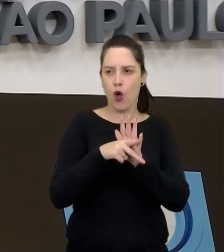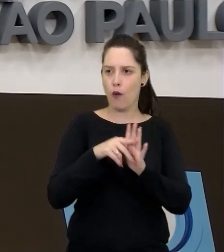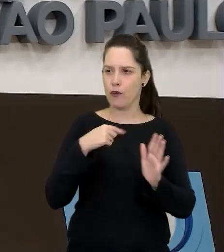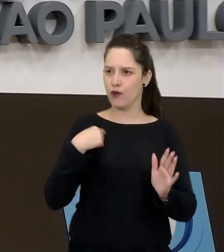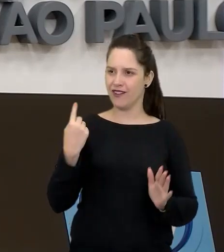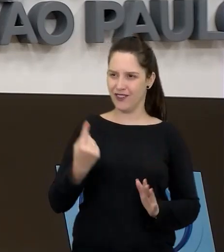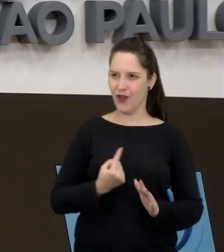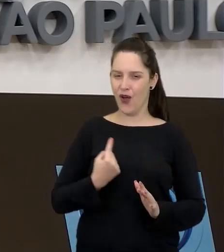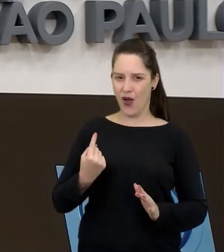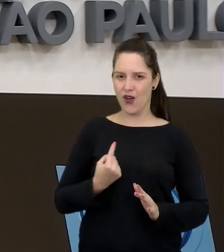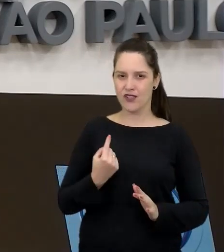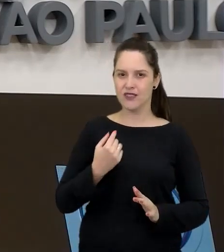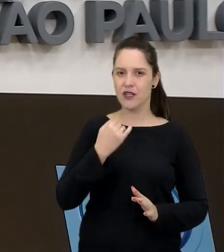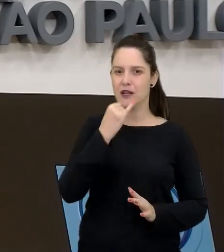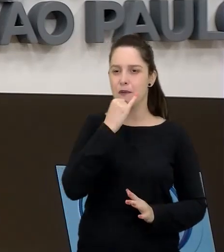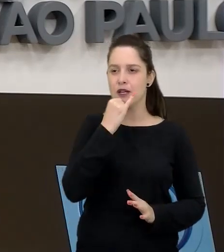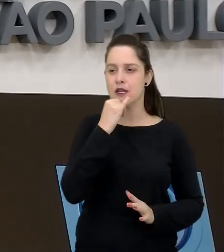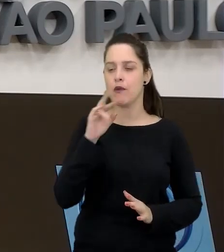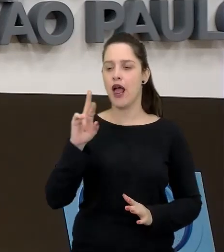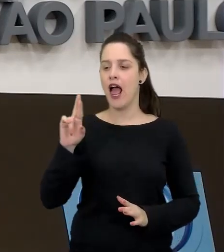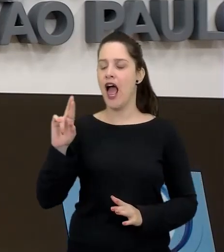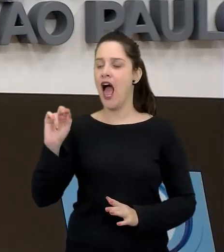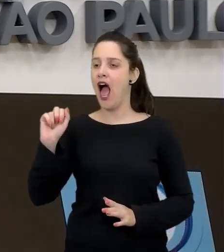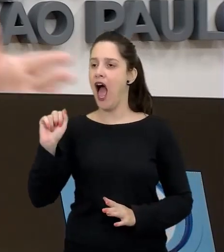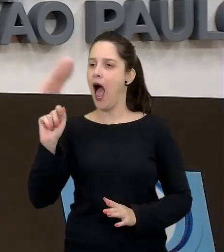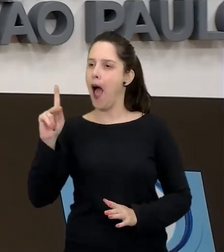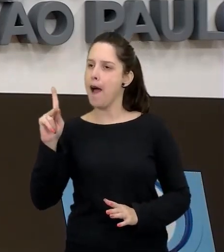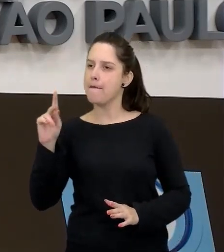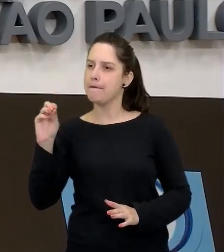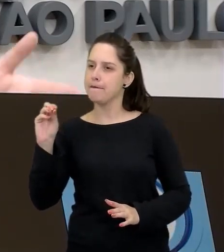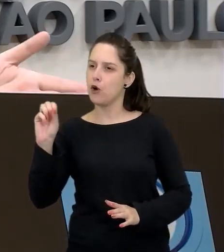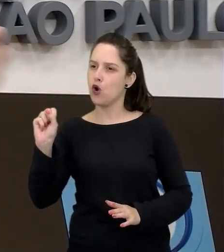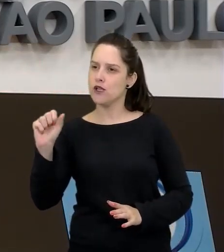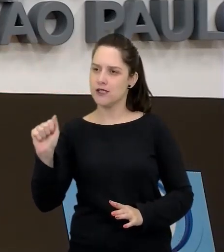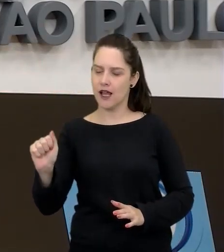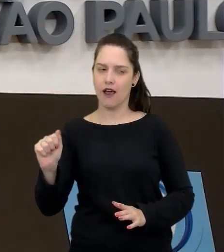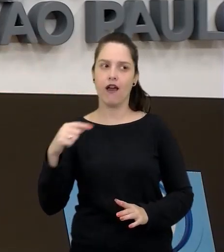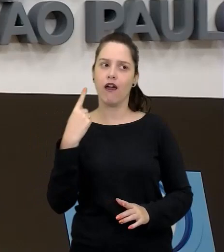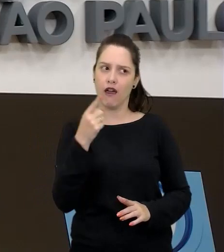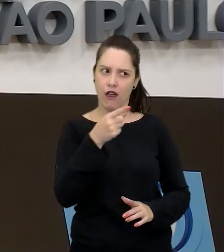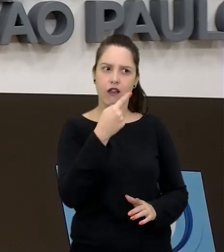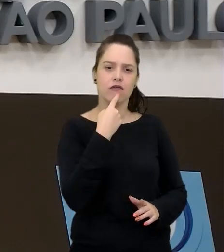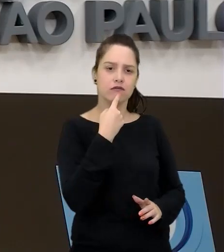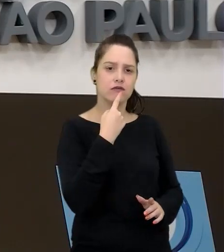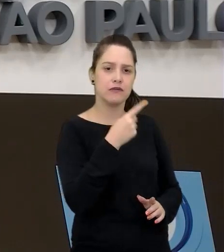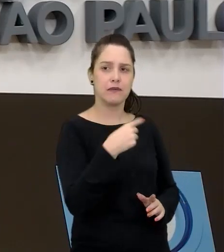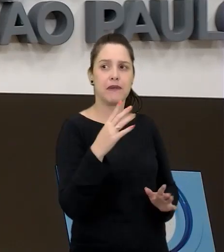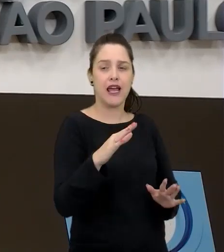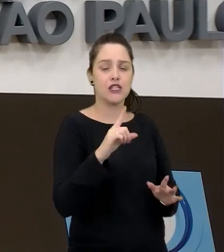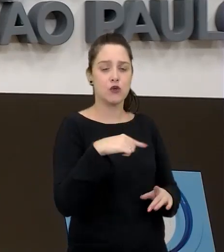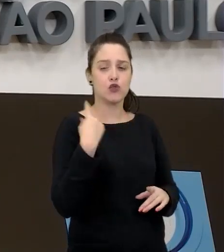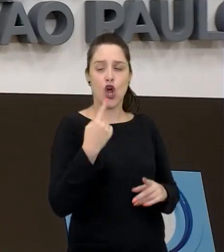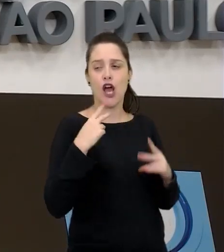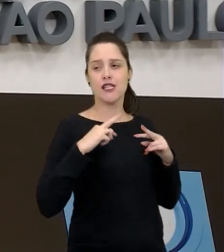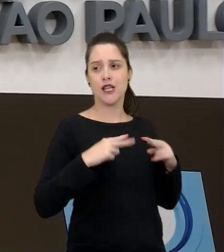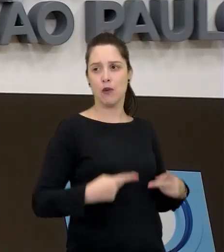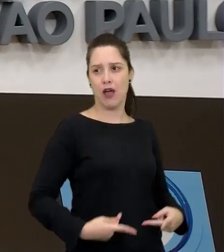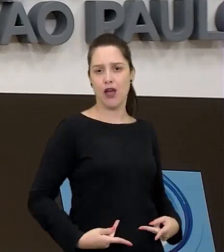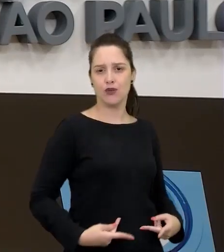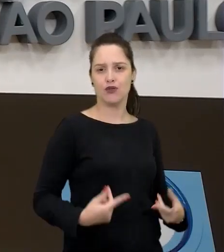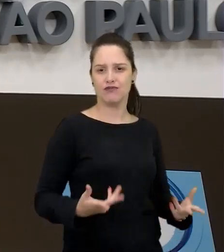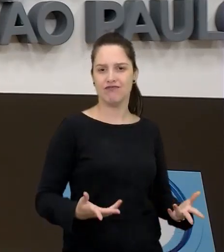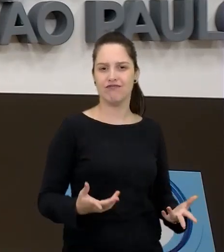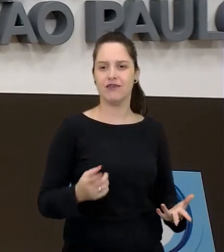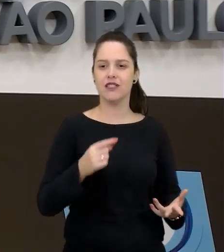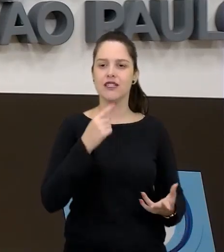por exemplo, a raposa ela é cobiçosa, ela é ambiciosa, mas espera aí, quem é assim, na verdade, somos nós, os seres humanos, né? Então, a fábula